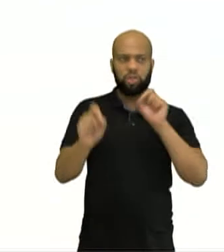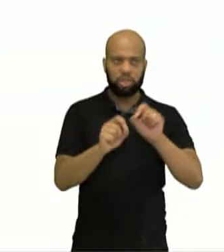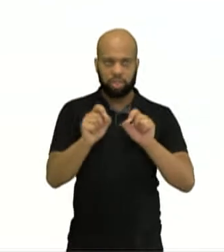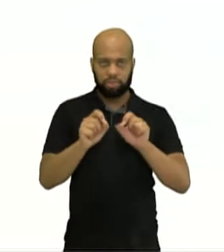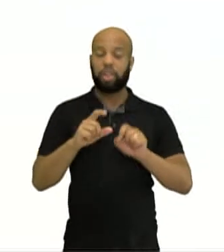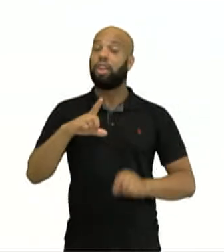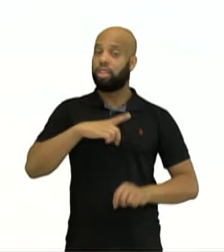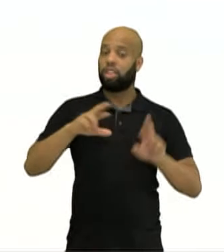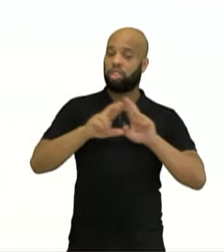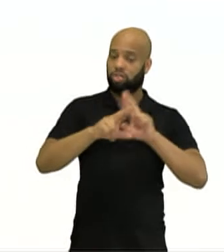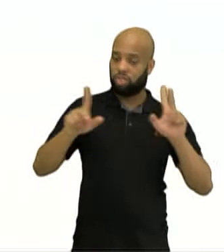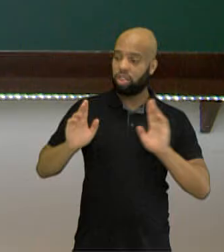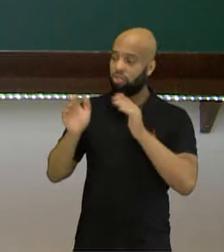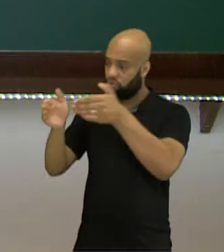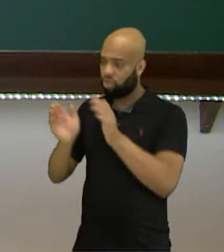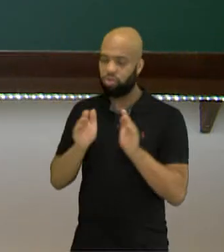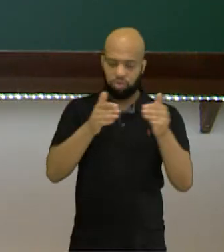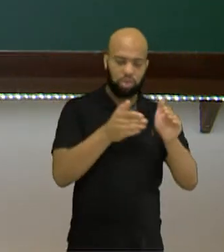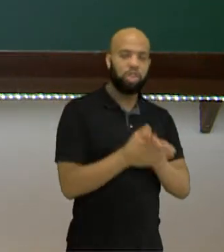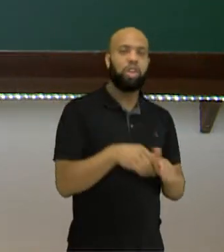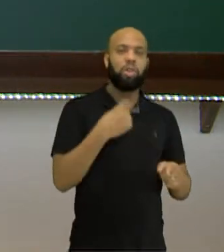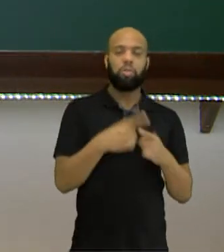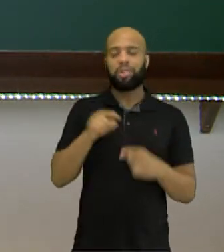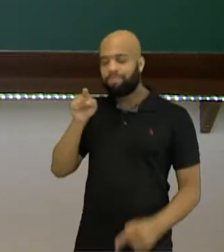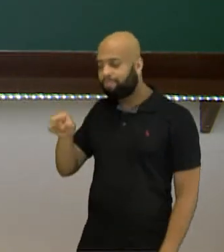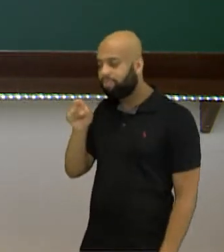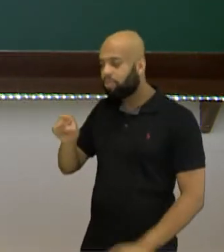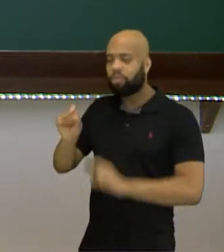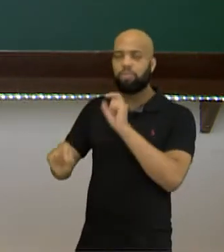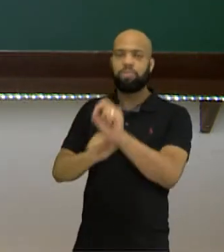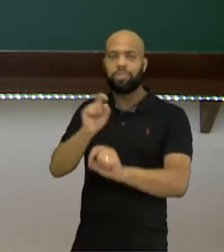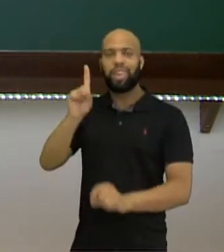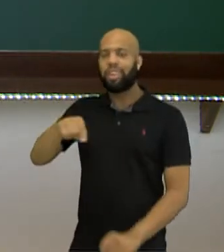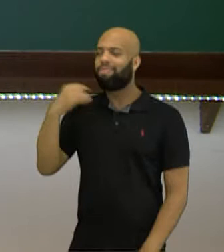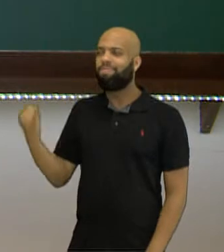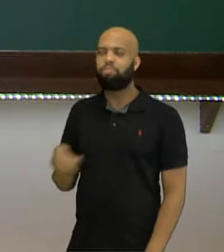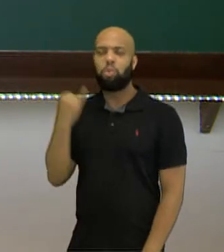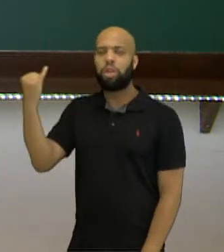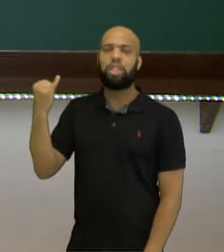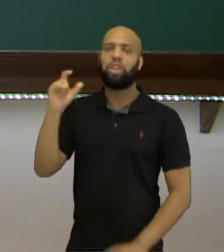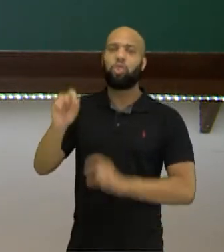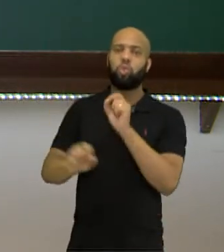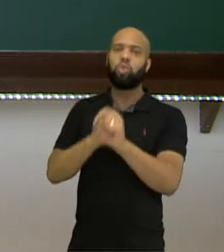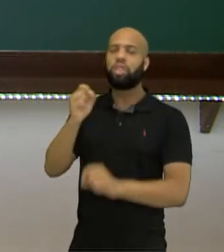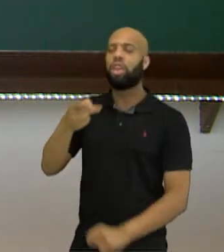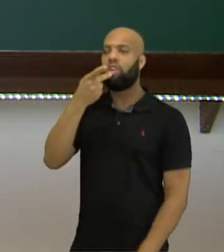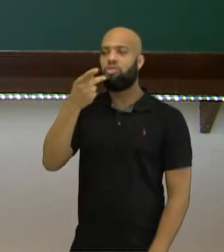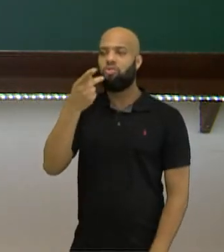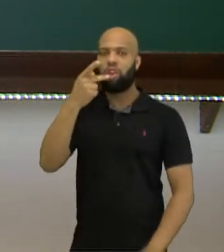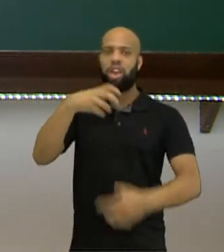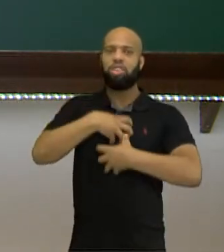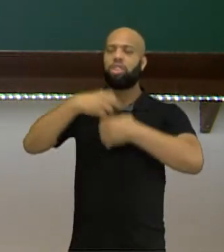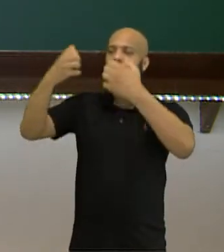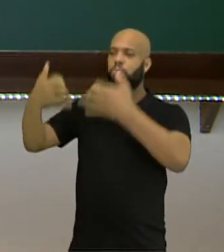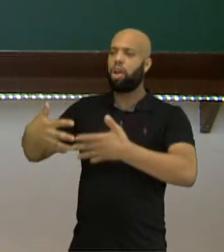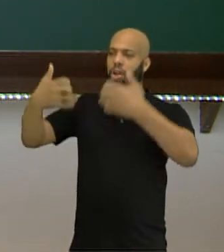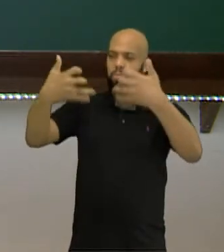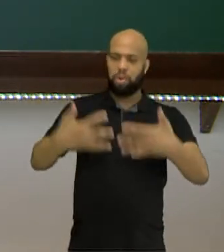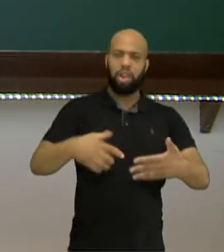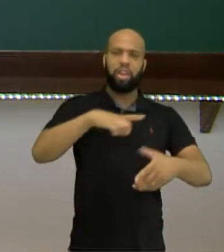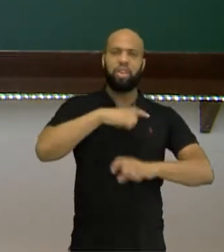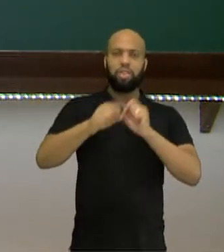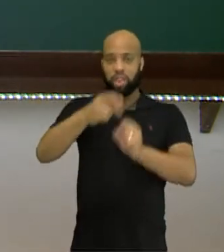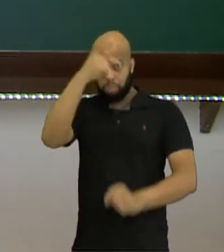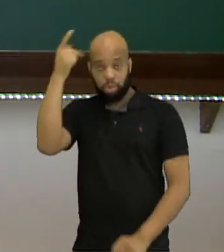aí foi a diferença tem que ser lixo diferentes porque enquanto na oratória é fundamental e importante nós temos uma plateia nós